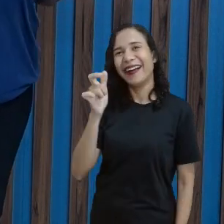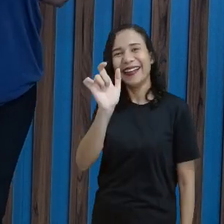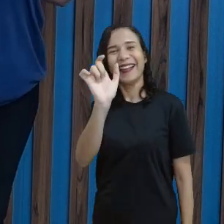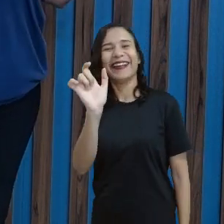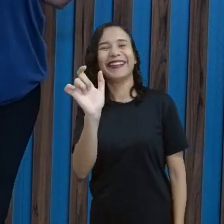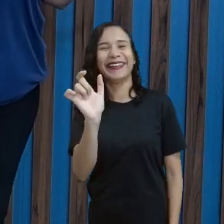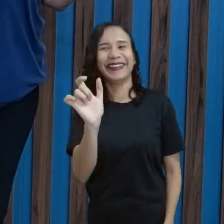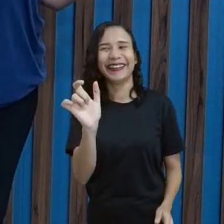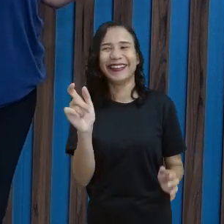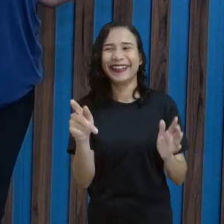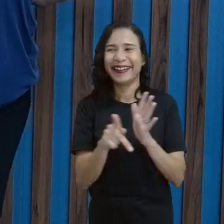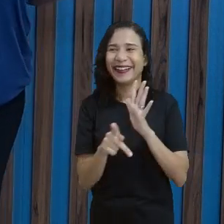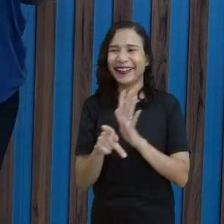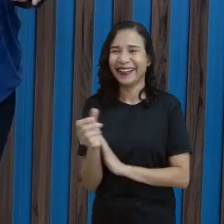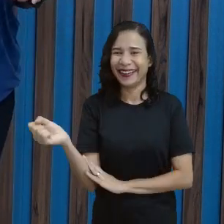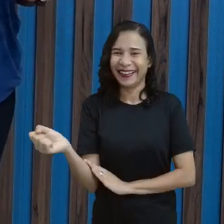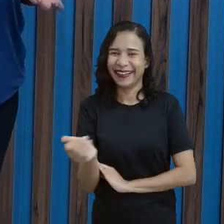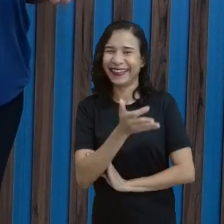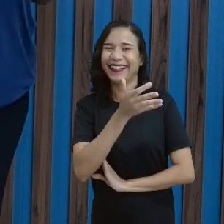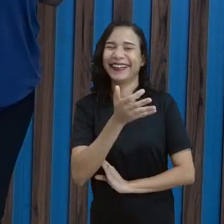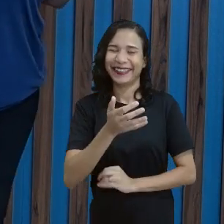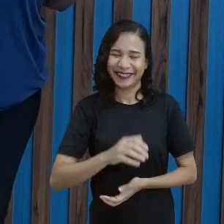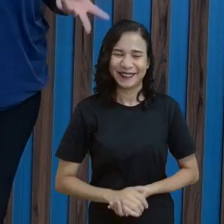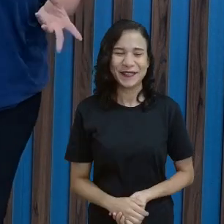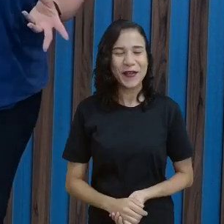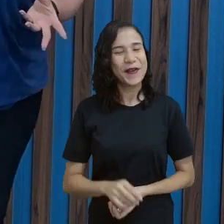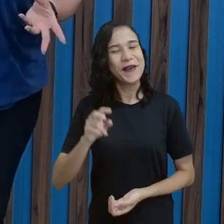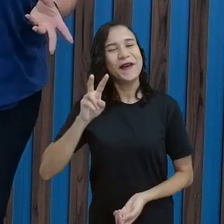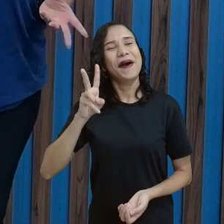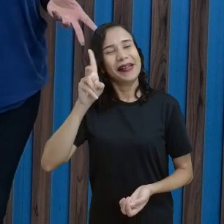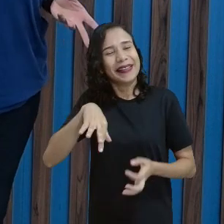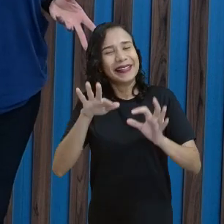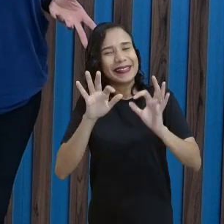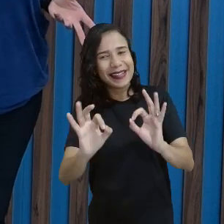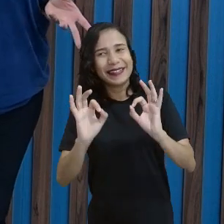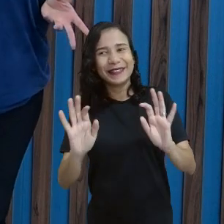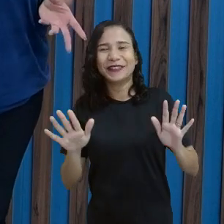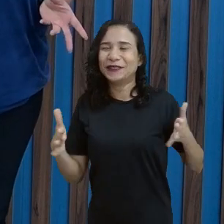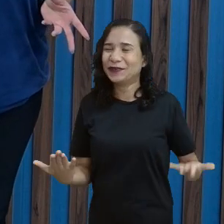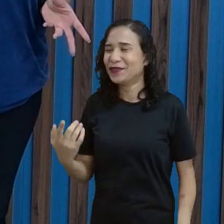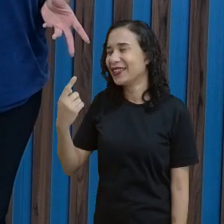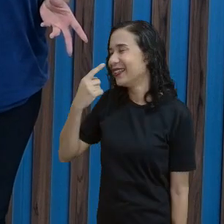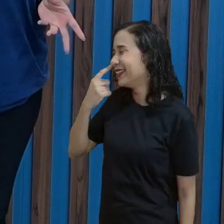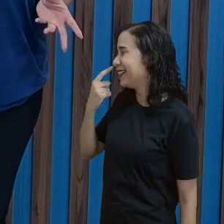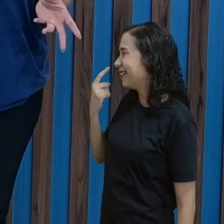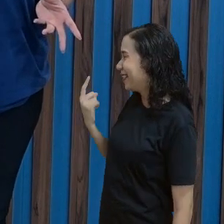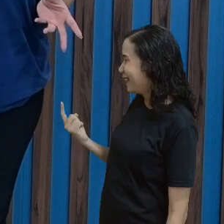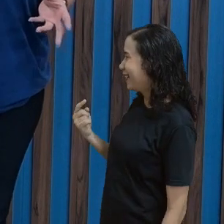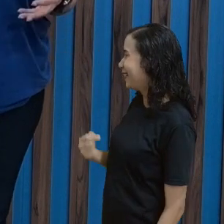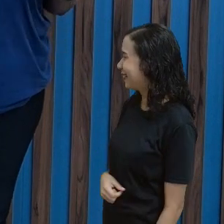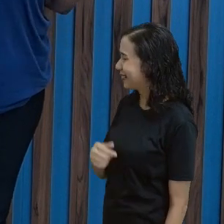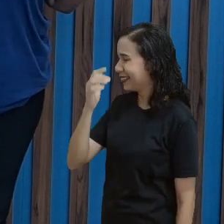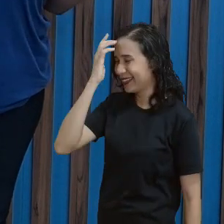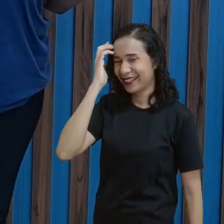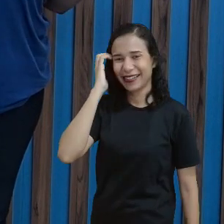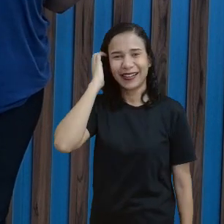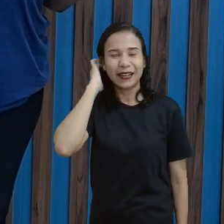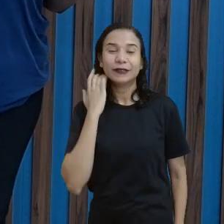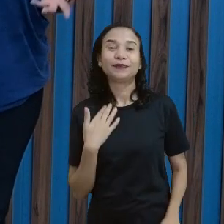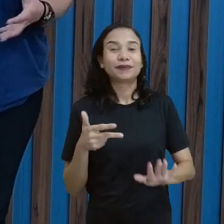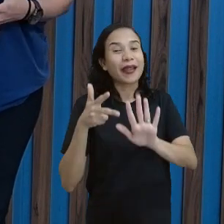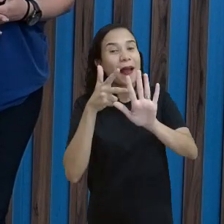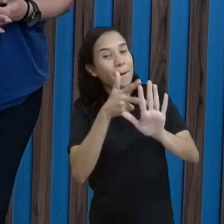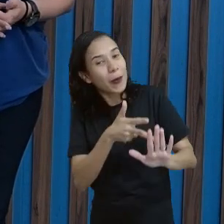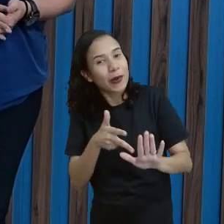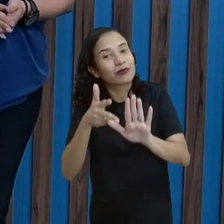mais atual, né, prof? Virtualmente, tá certo. Então é isso, gente. Olha só, o pessoal da produção,